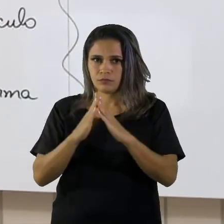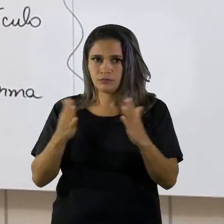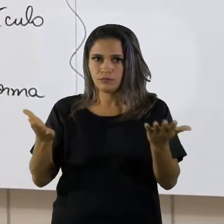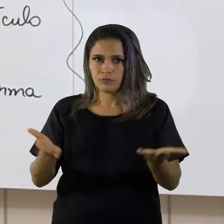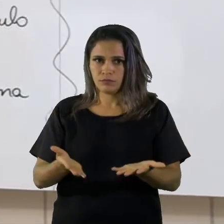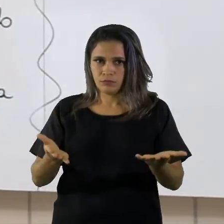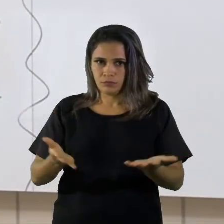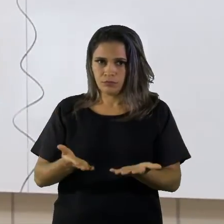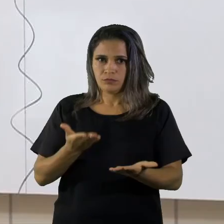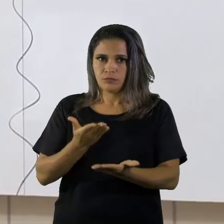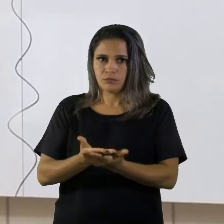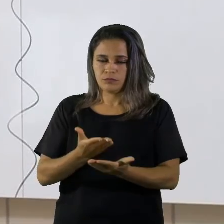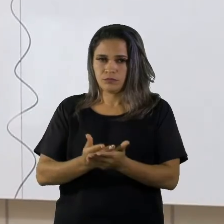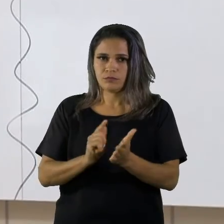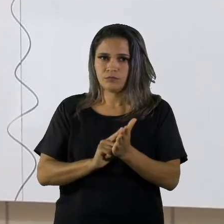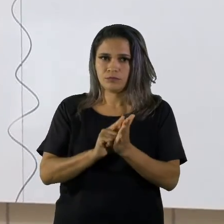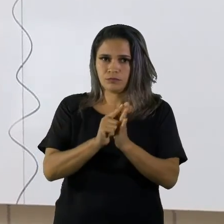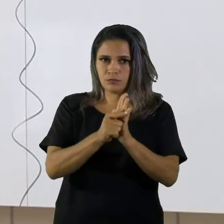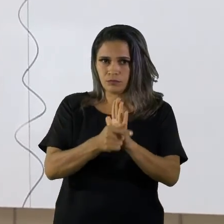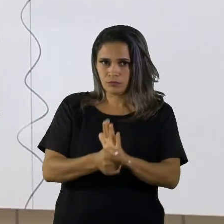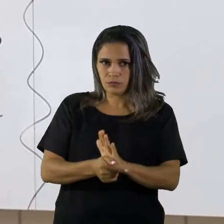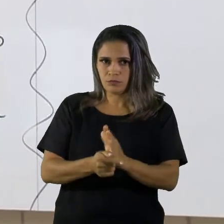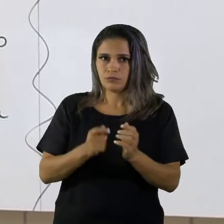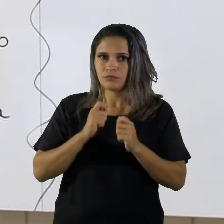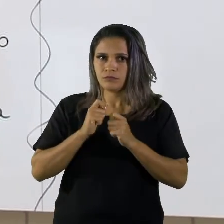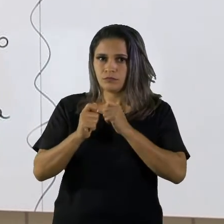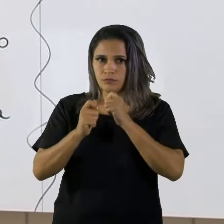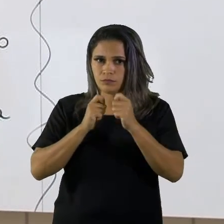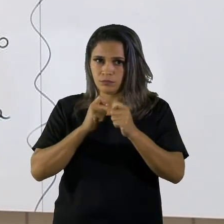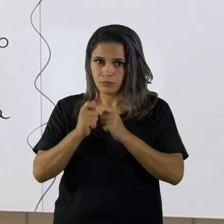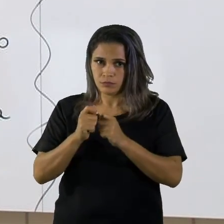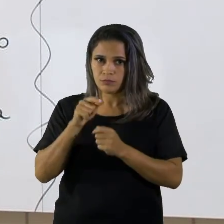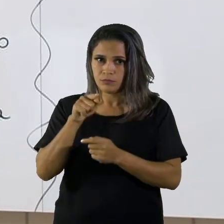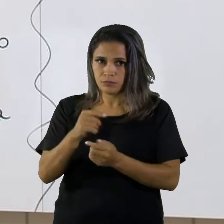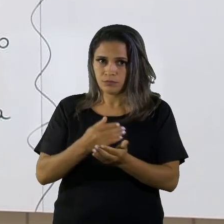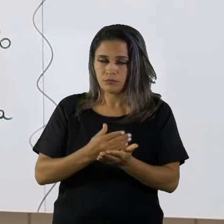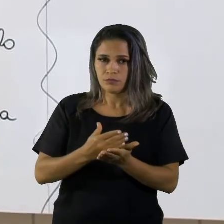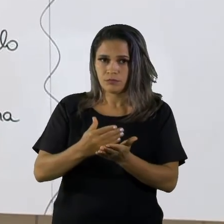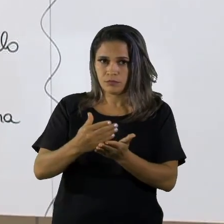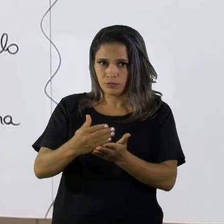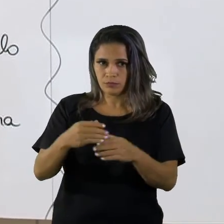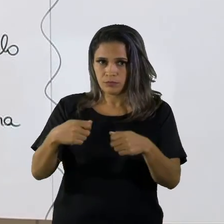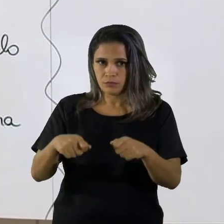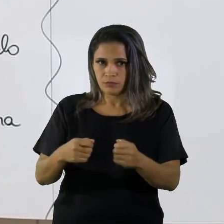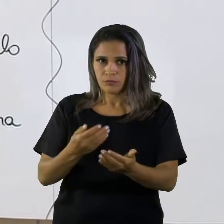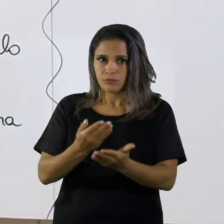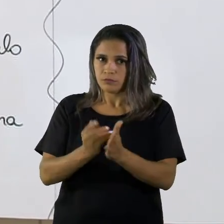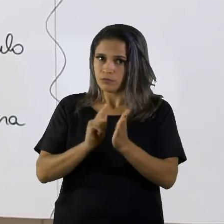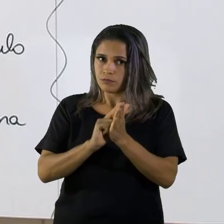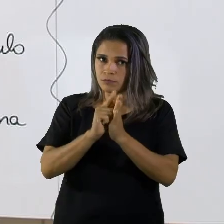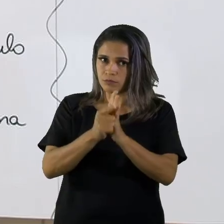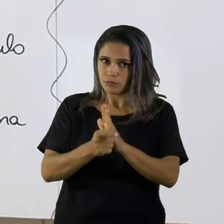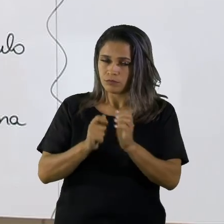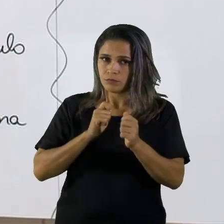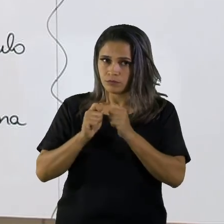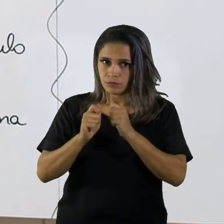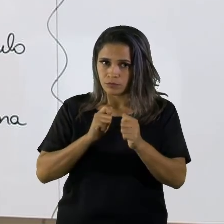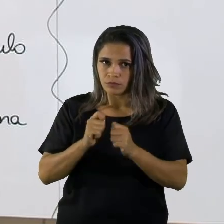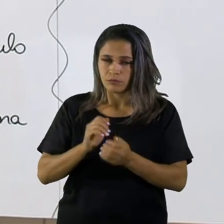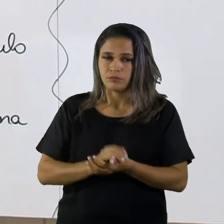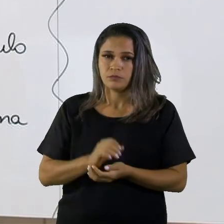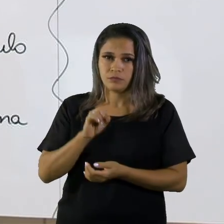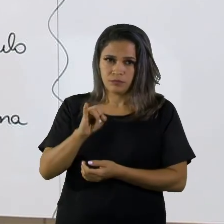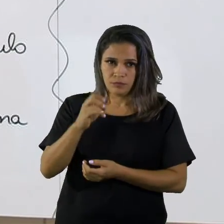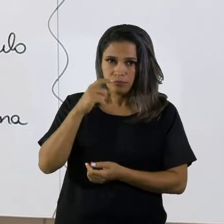nós trabalhamos sobre o gênero entrevista, então vocês devem continuar estudando sobre o gênero entrevista. Se tiverem